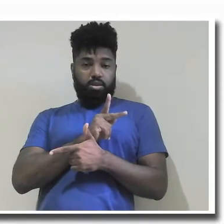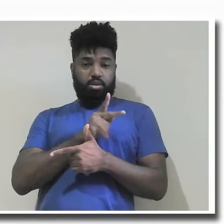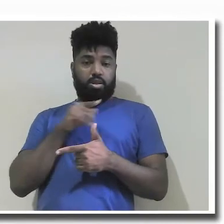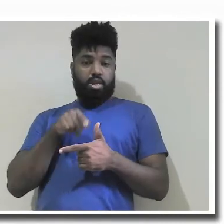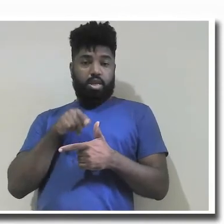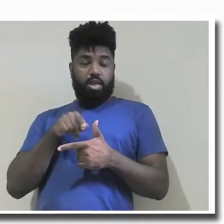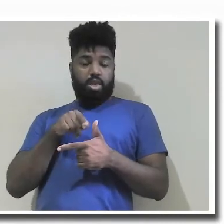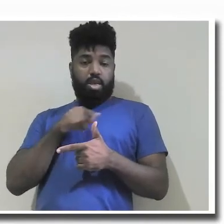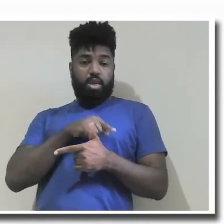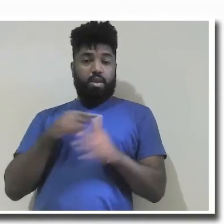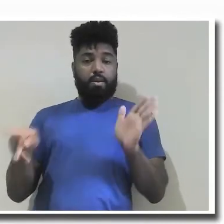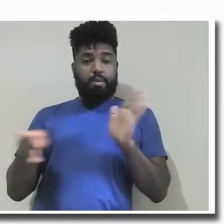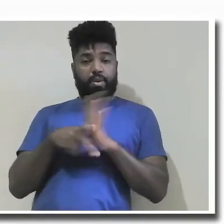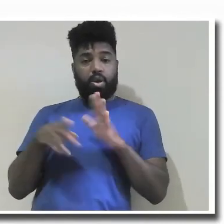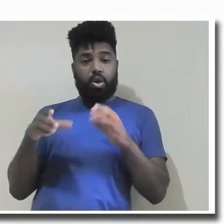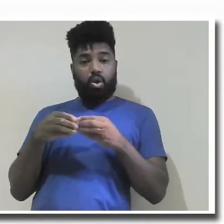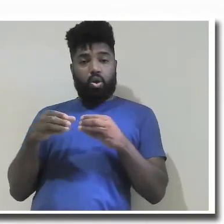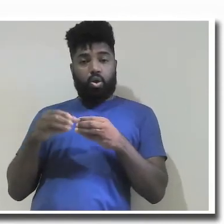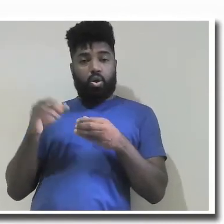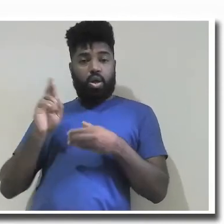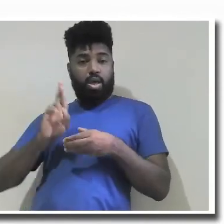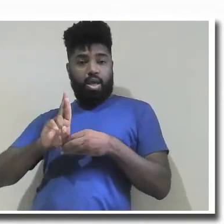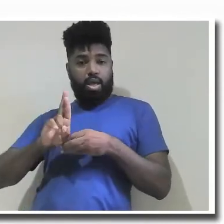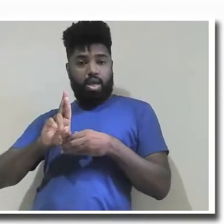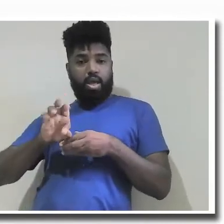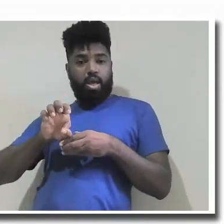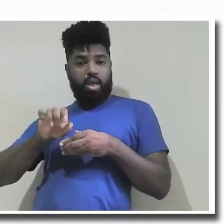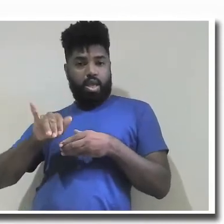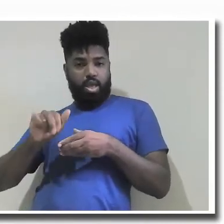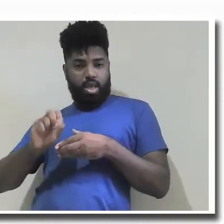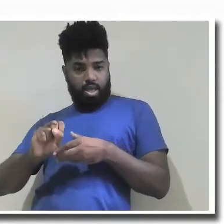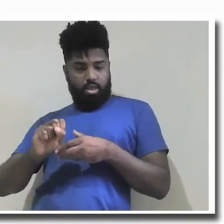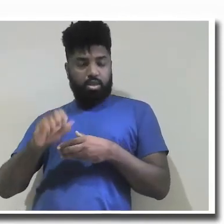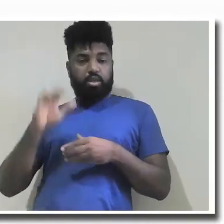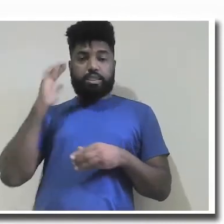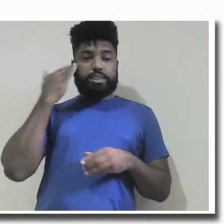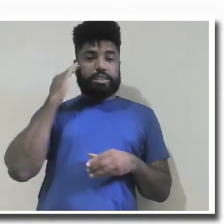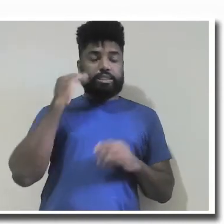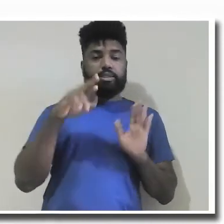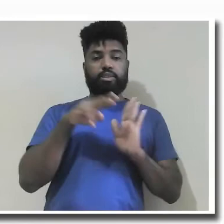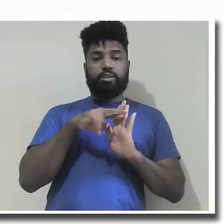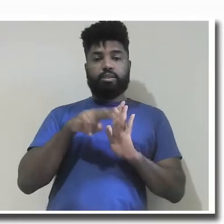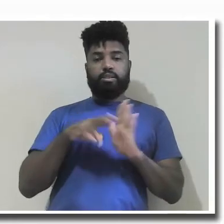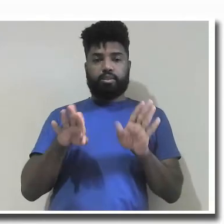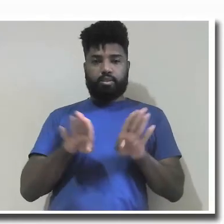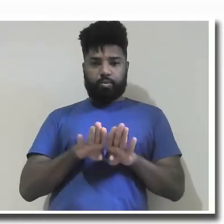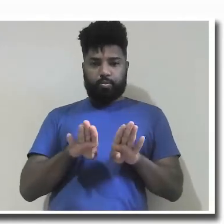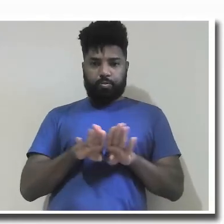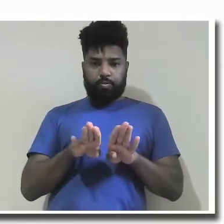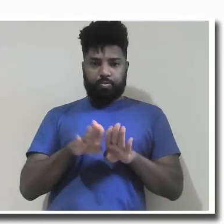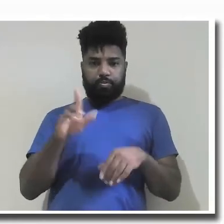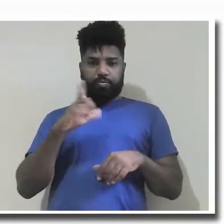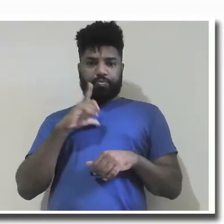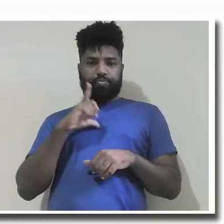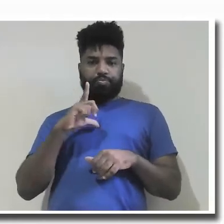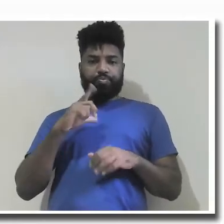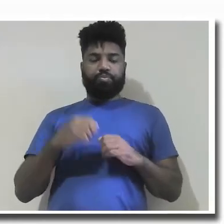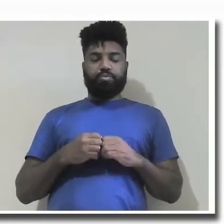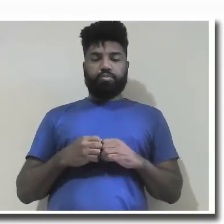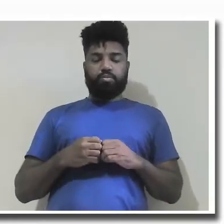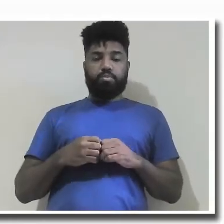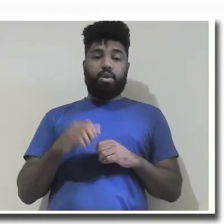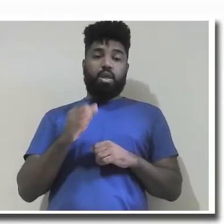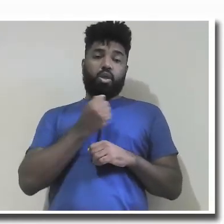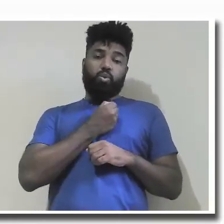ao conjunto dos reais. Além disso, consideremos a seguinte regra. Se temos um